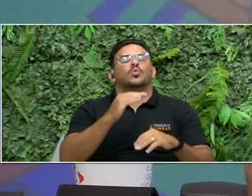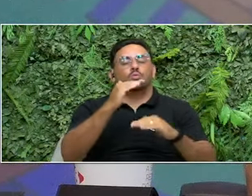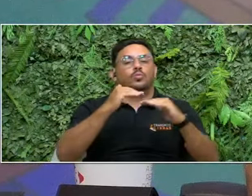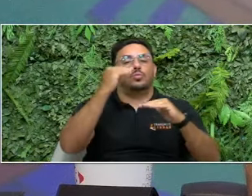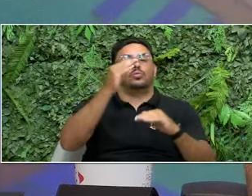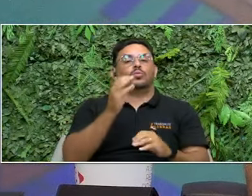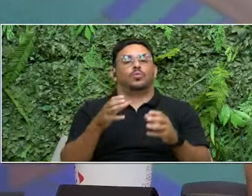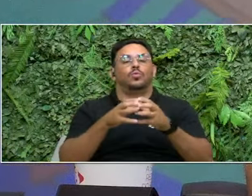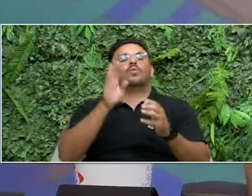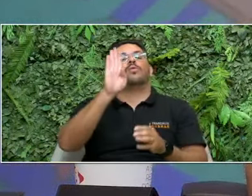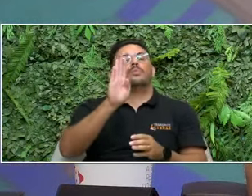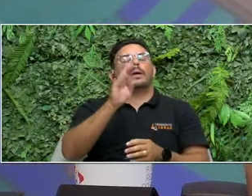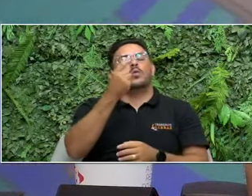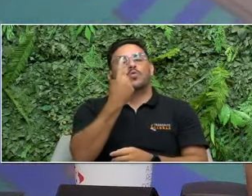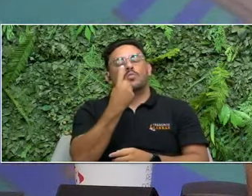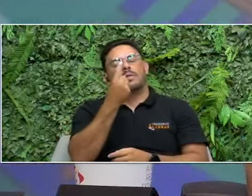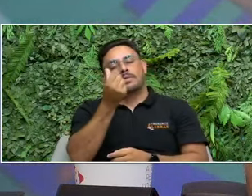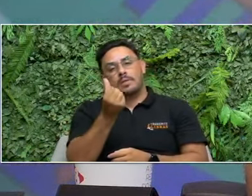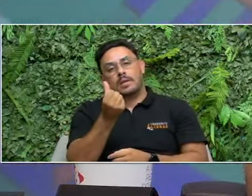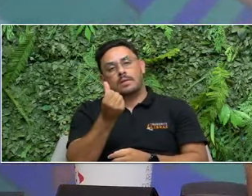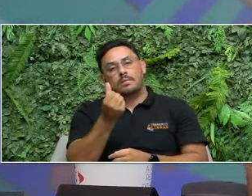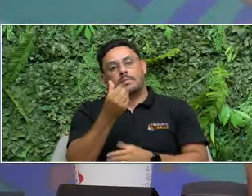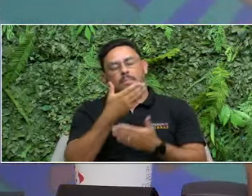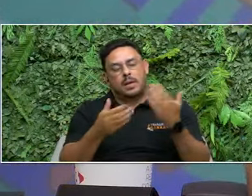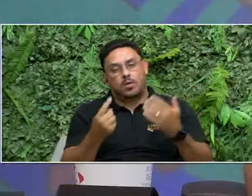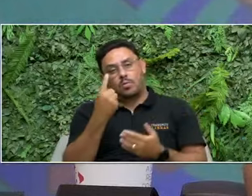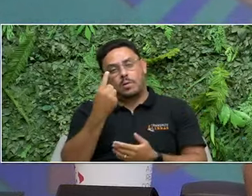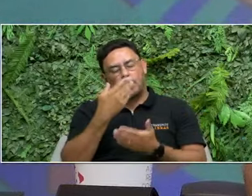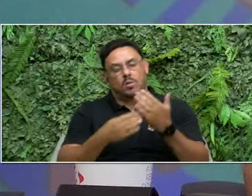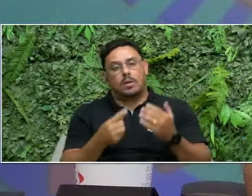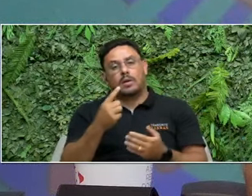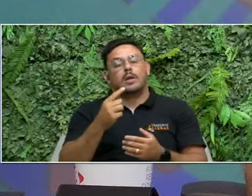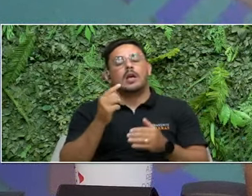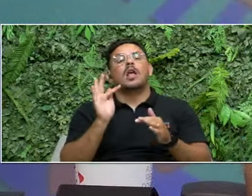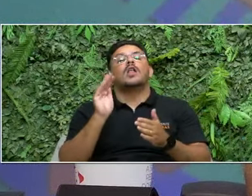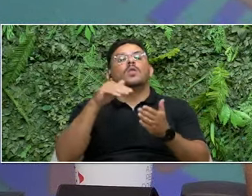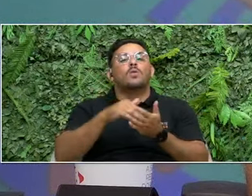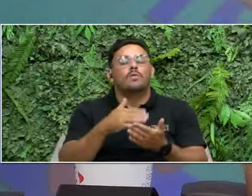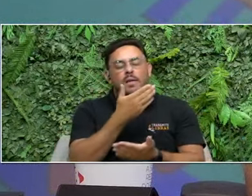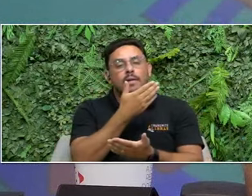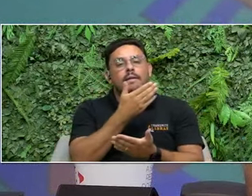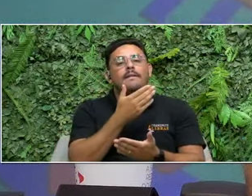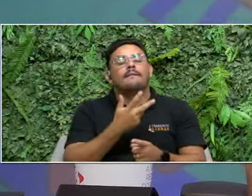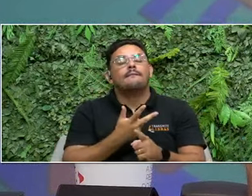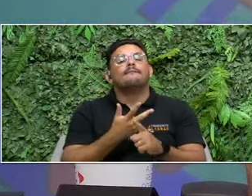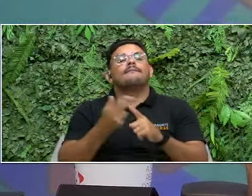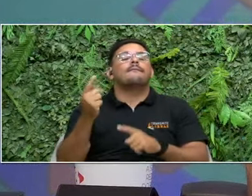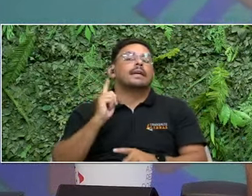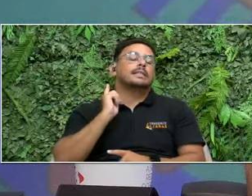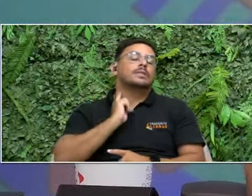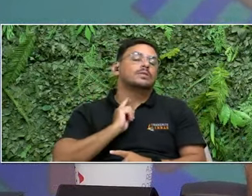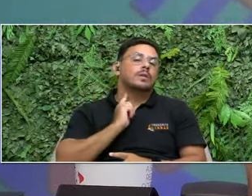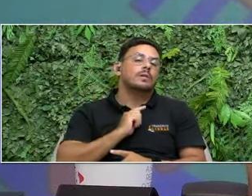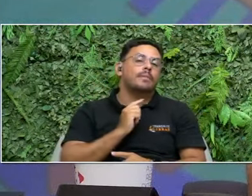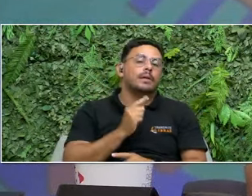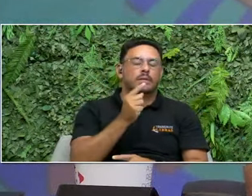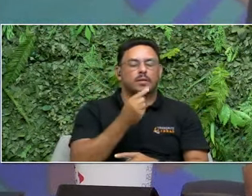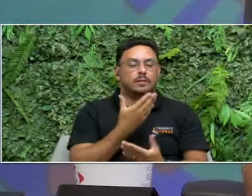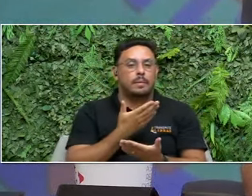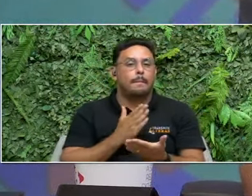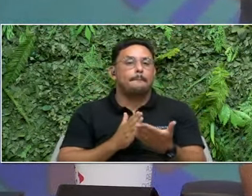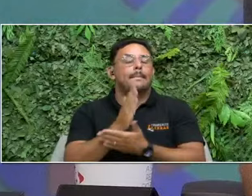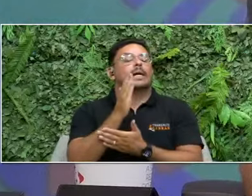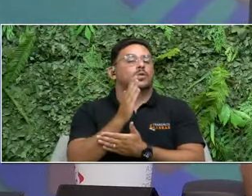14 pontos seis vitórias Um empate uma derrota na semifinal eliminou o América venceu o primeiro jogo 2 a 0 perdeu de volta 2 a 1